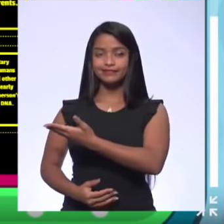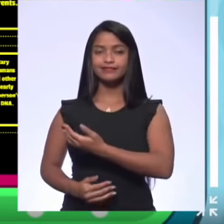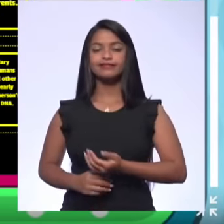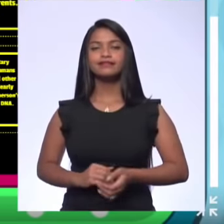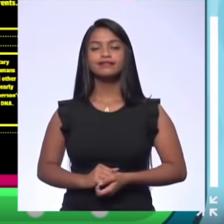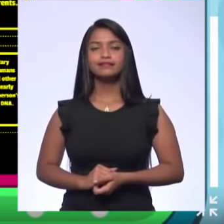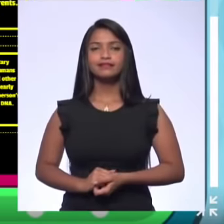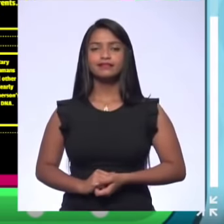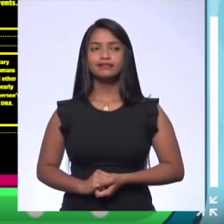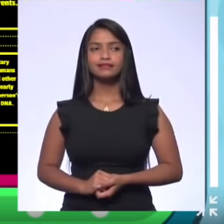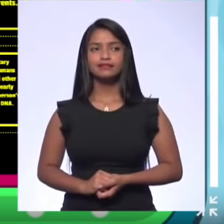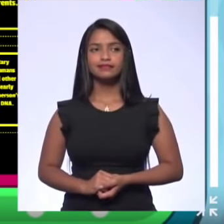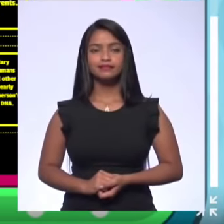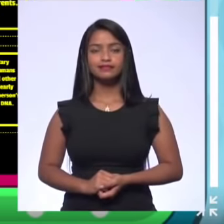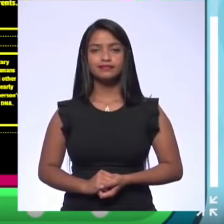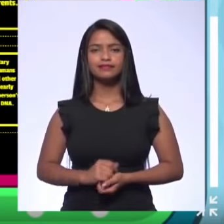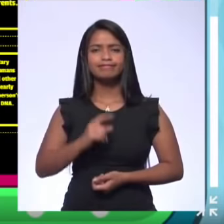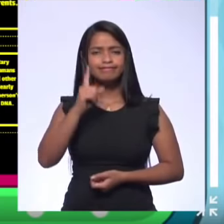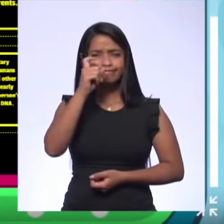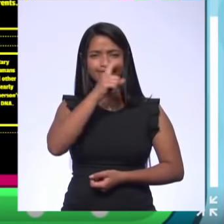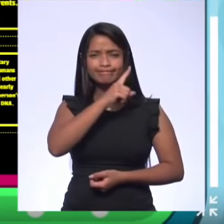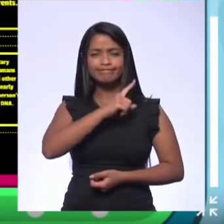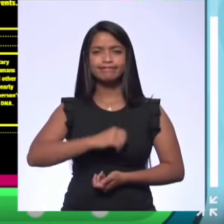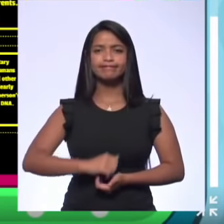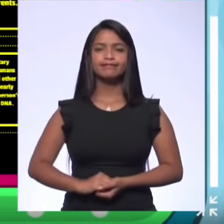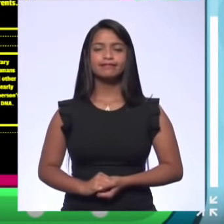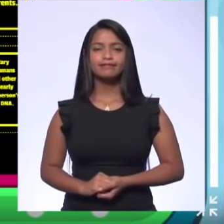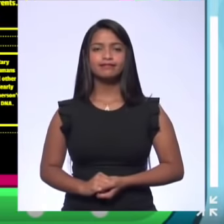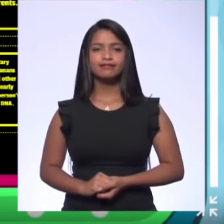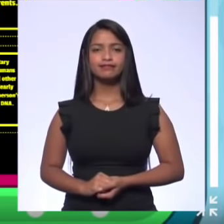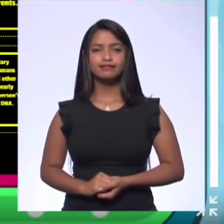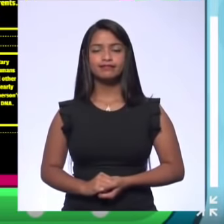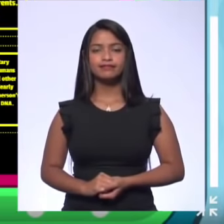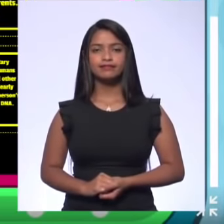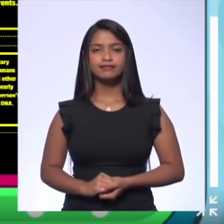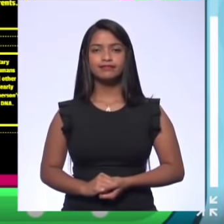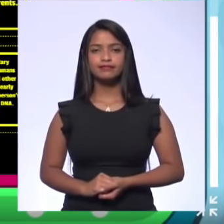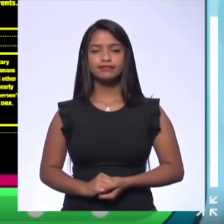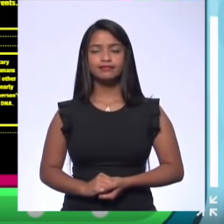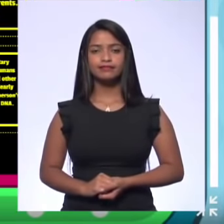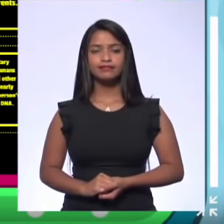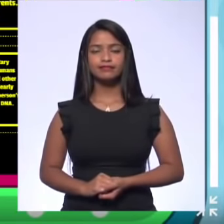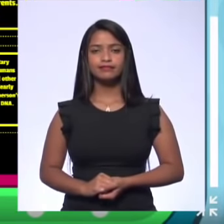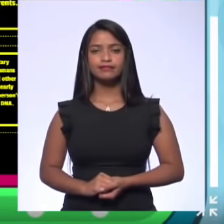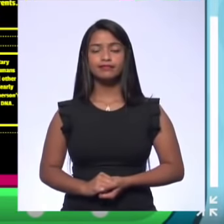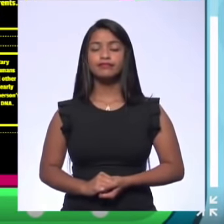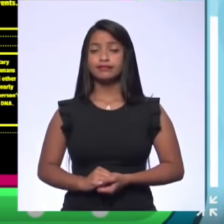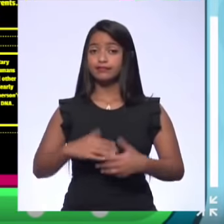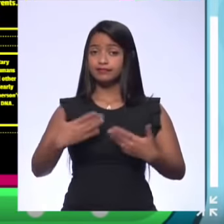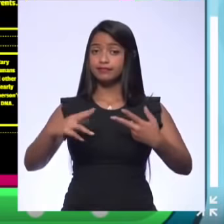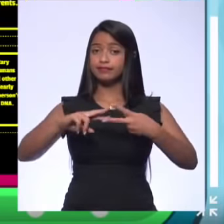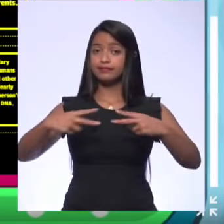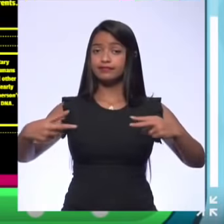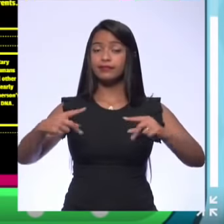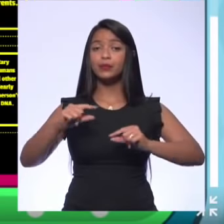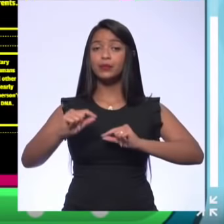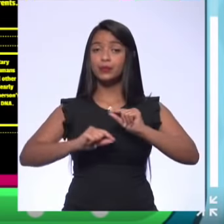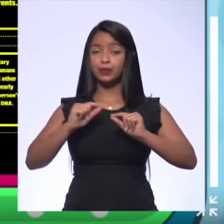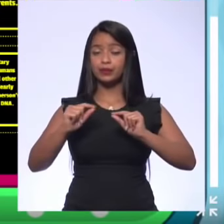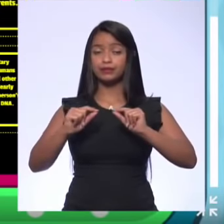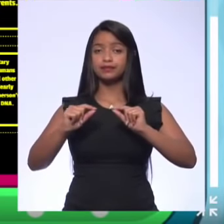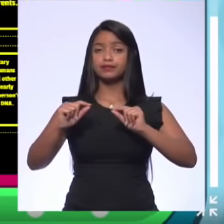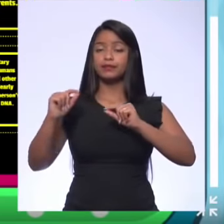and almost all other organisms, é isso? é material hereditário nos